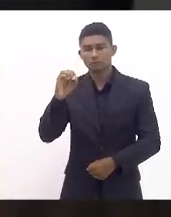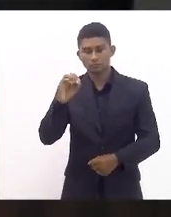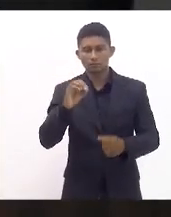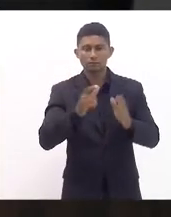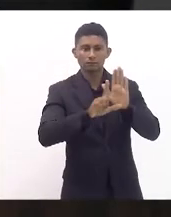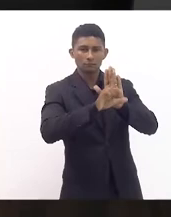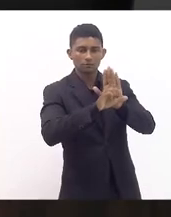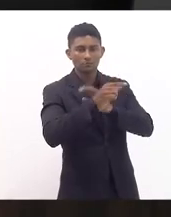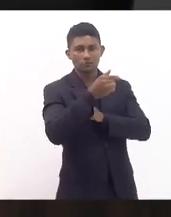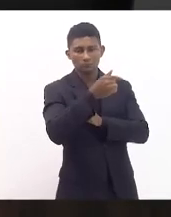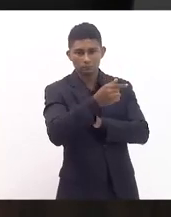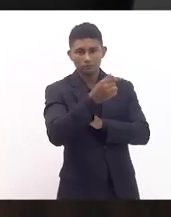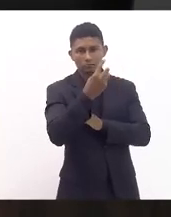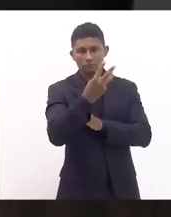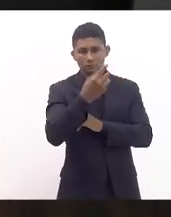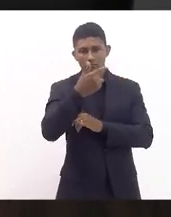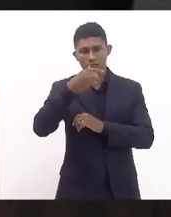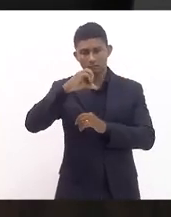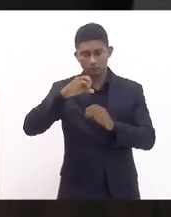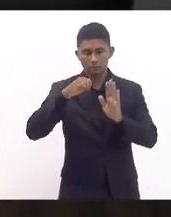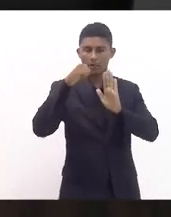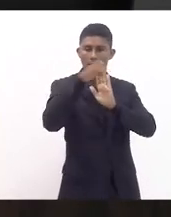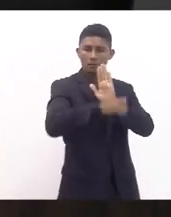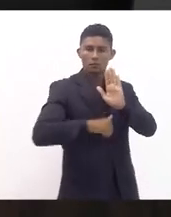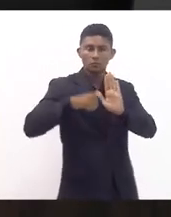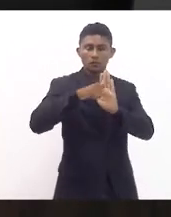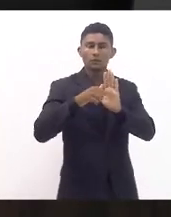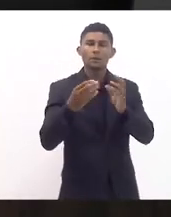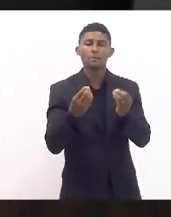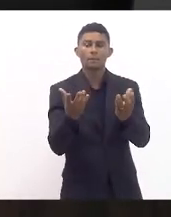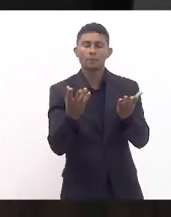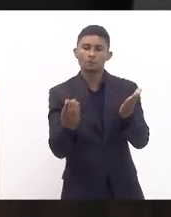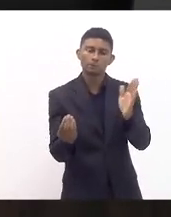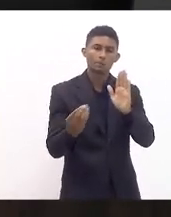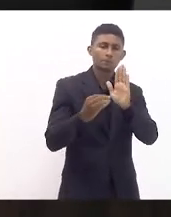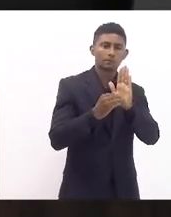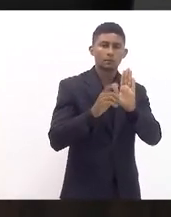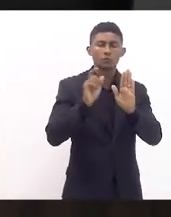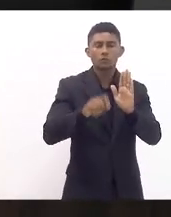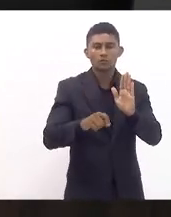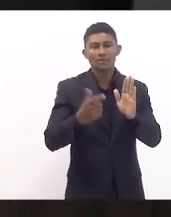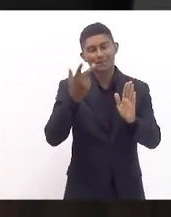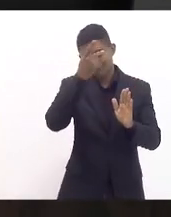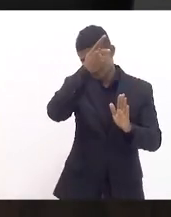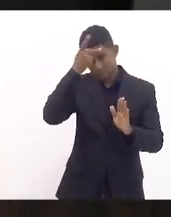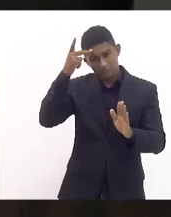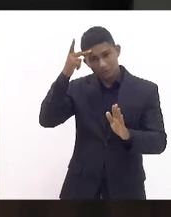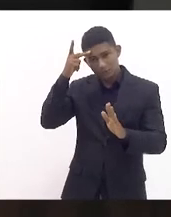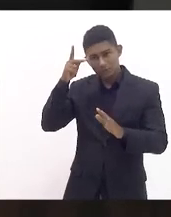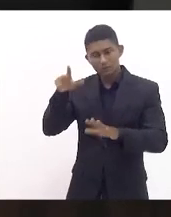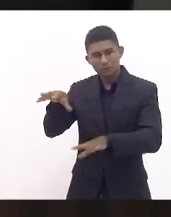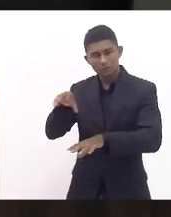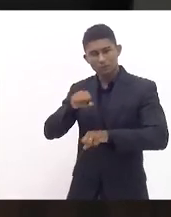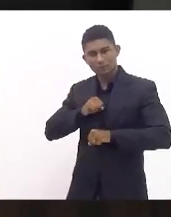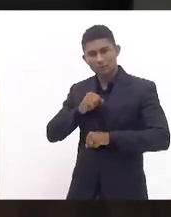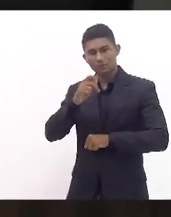Estadual 7.329, de 2016, para incluir portadores de espondilite